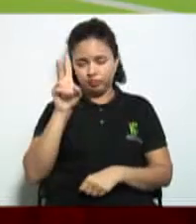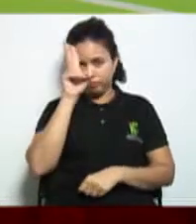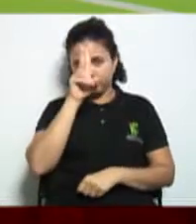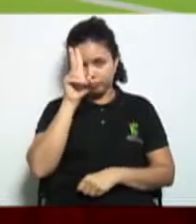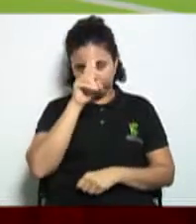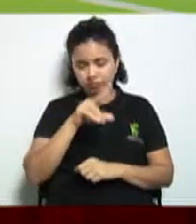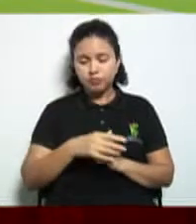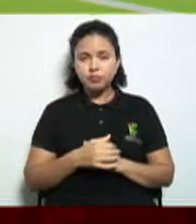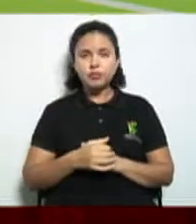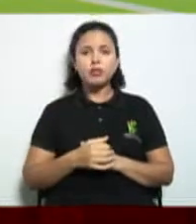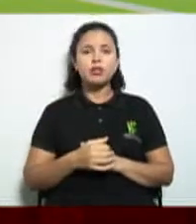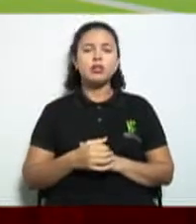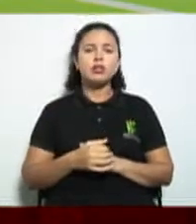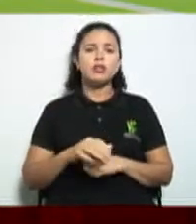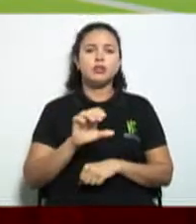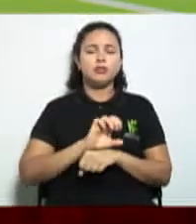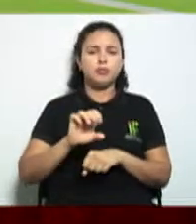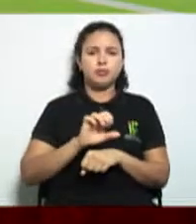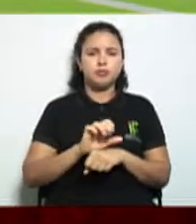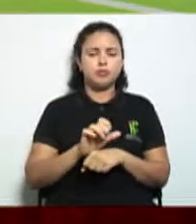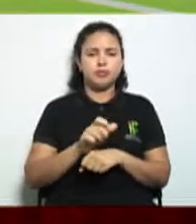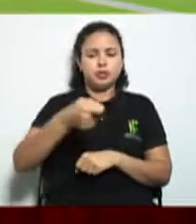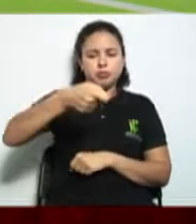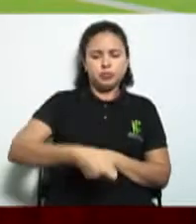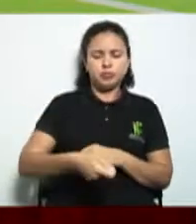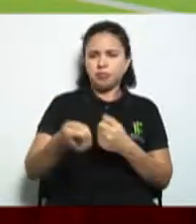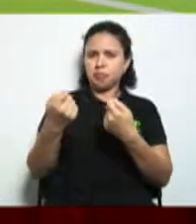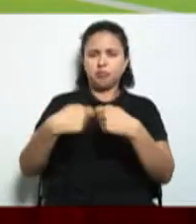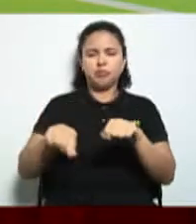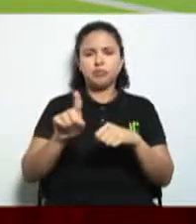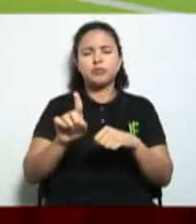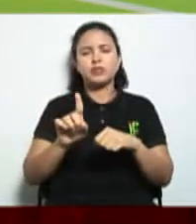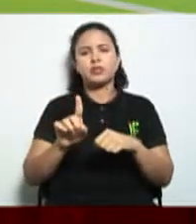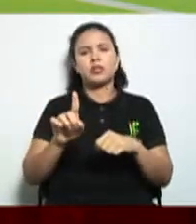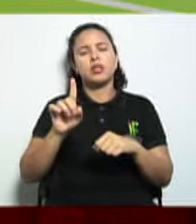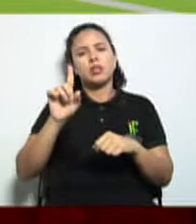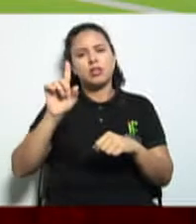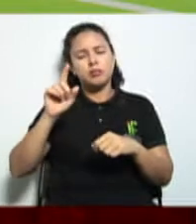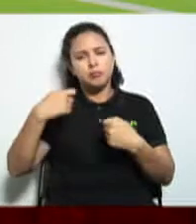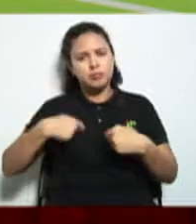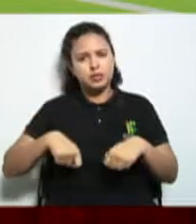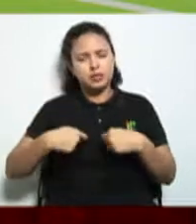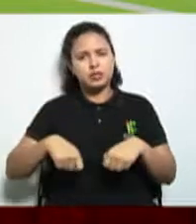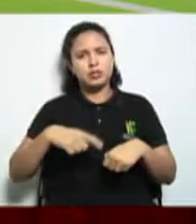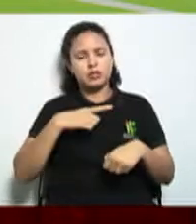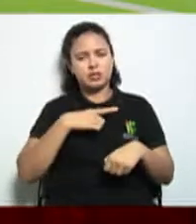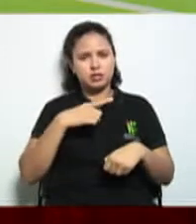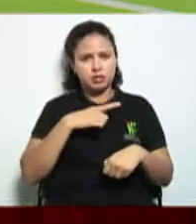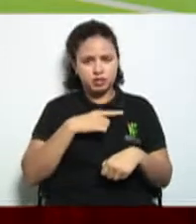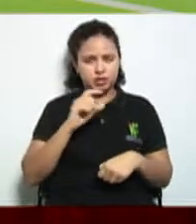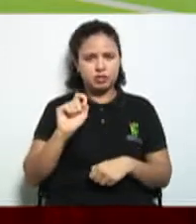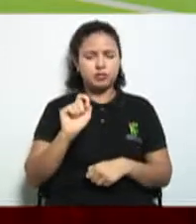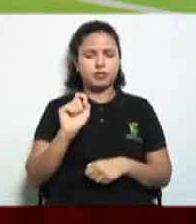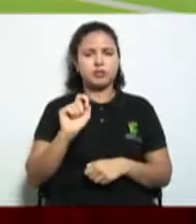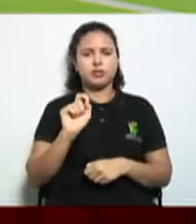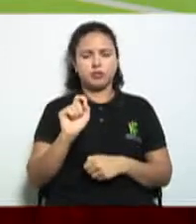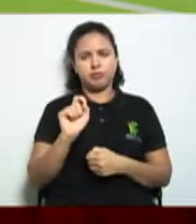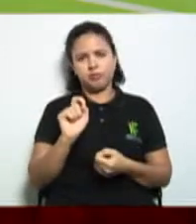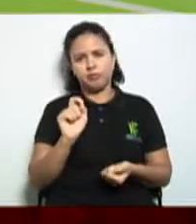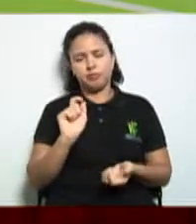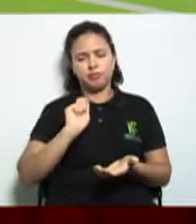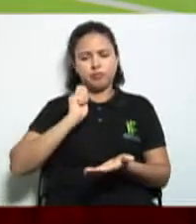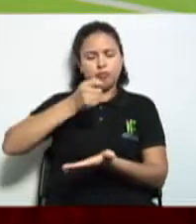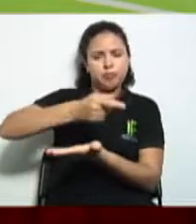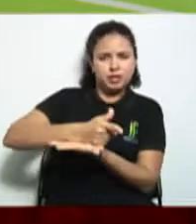no estágio não obrigatório, geralmente é obrigatória uma remuneração, uma bolsa. Né?